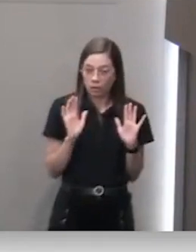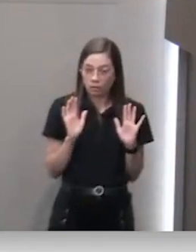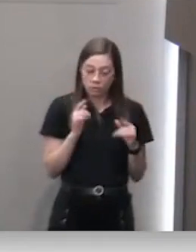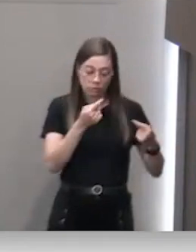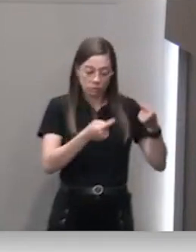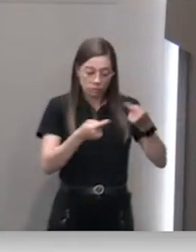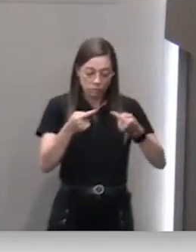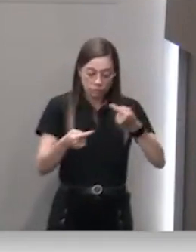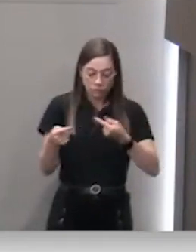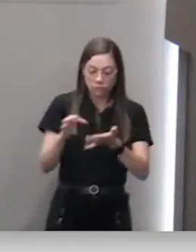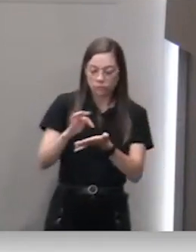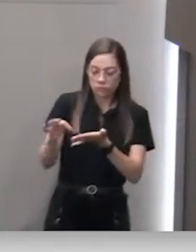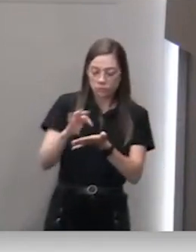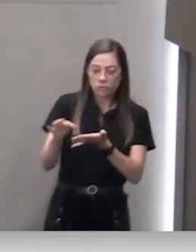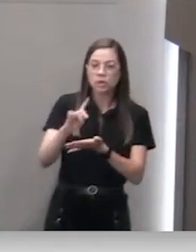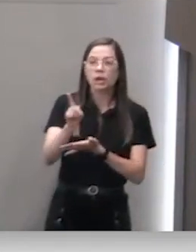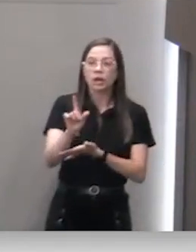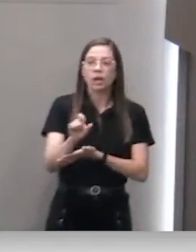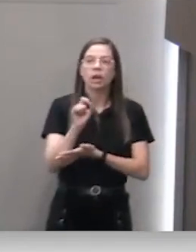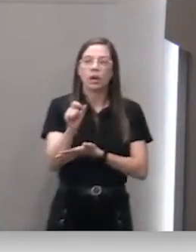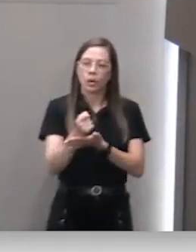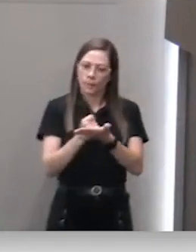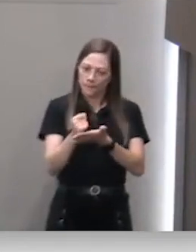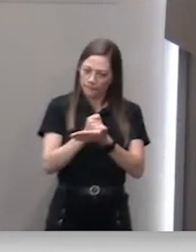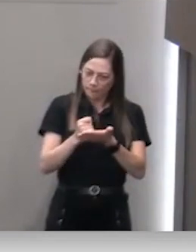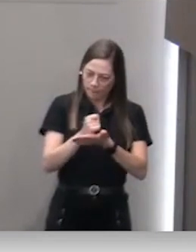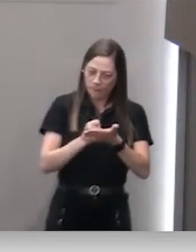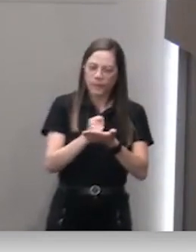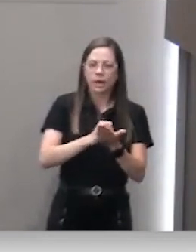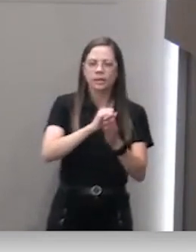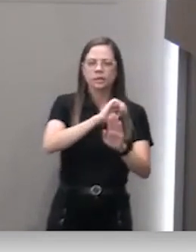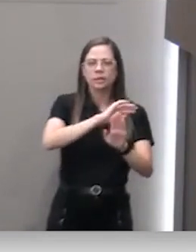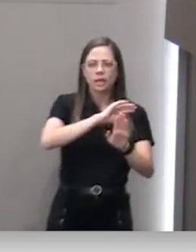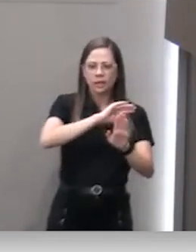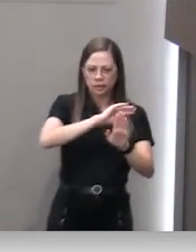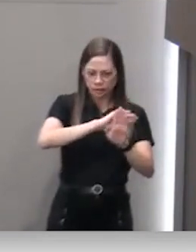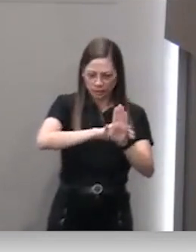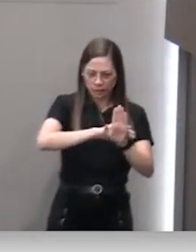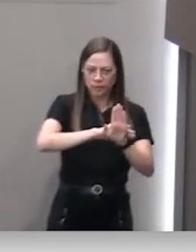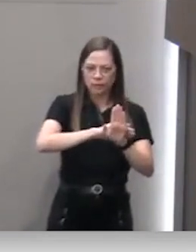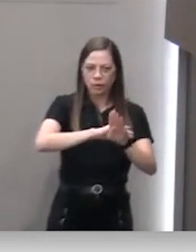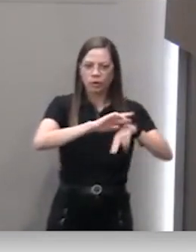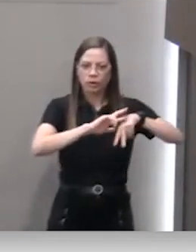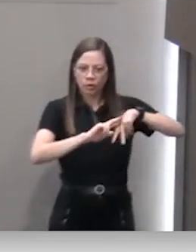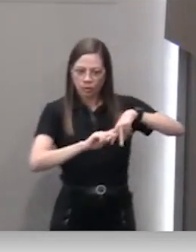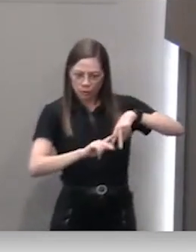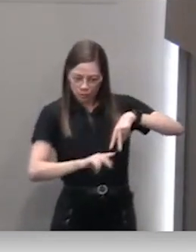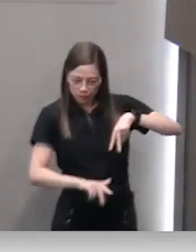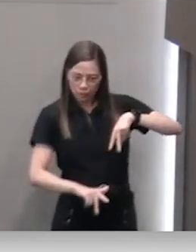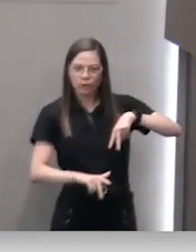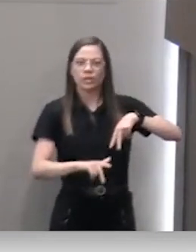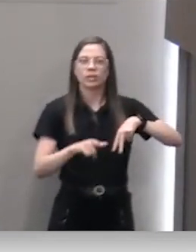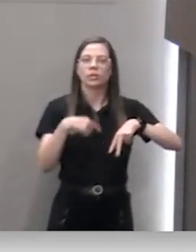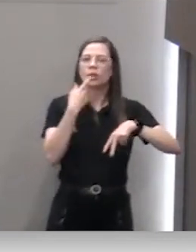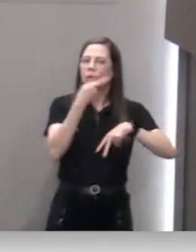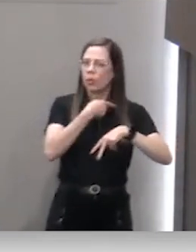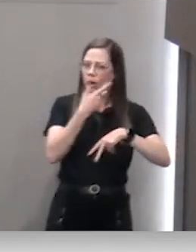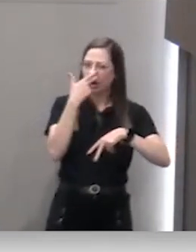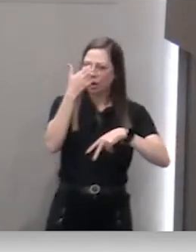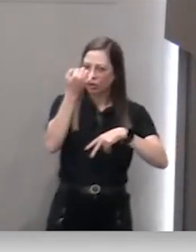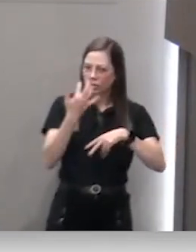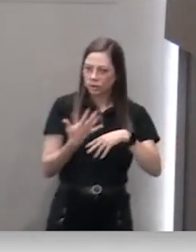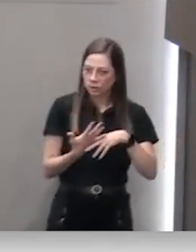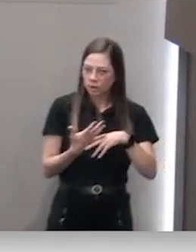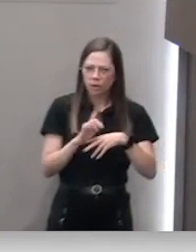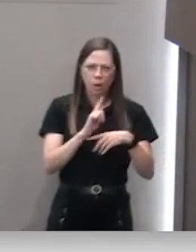discussão teórica é a discussão base da ideologia de gênero, ou da teoria de gênero, como vocês quiserem. Portanto, não é